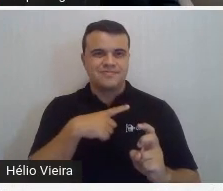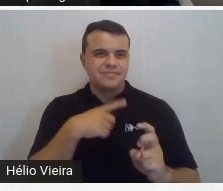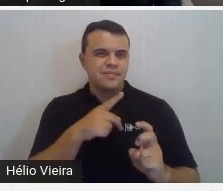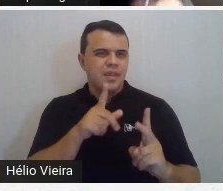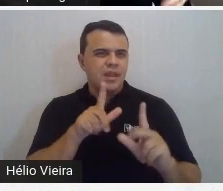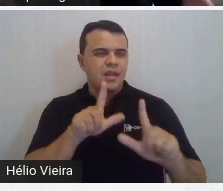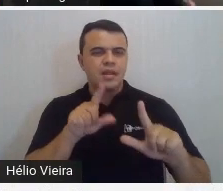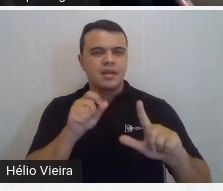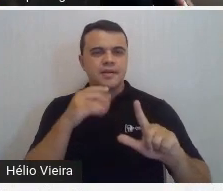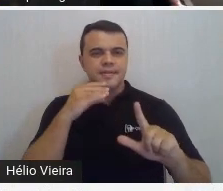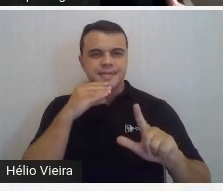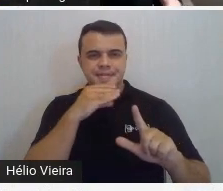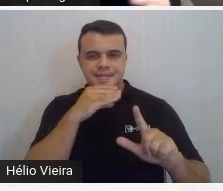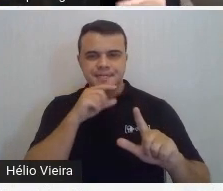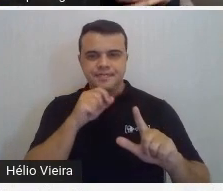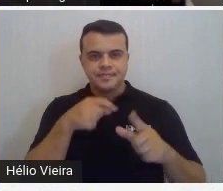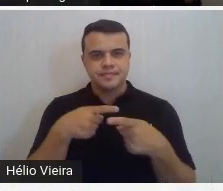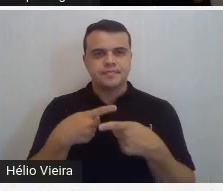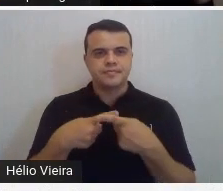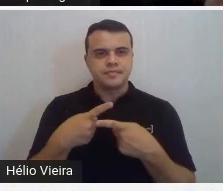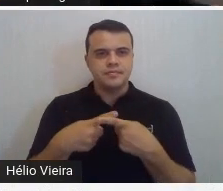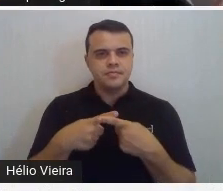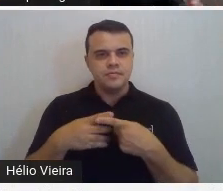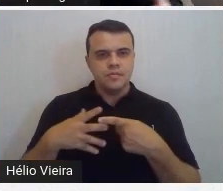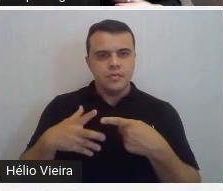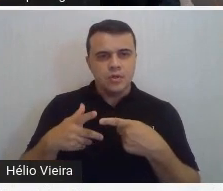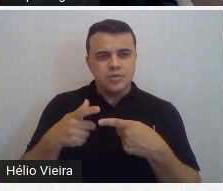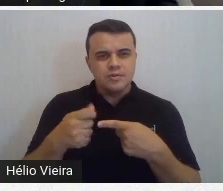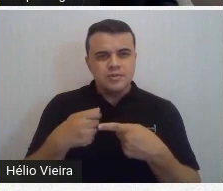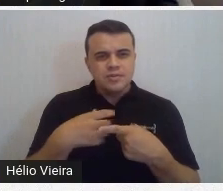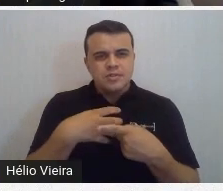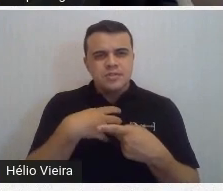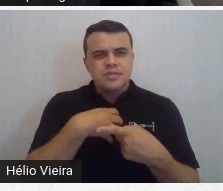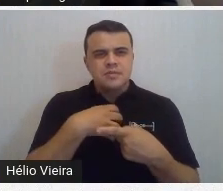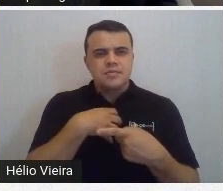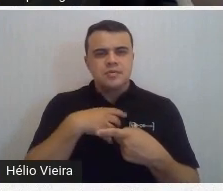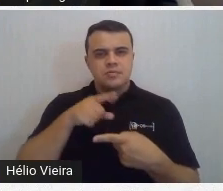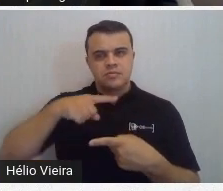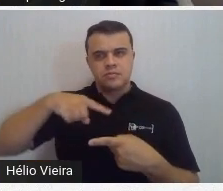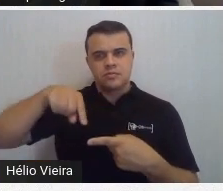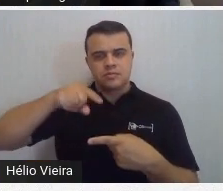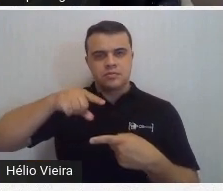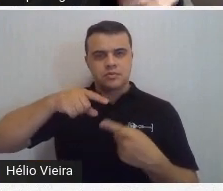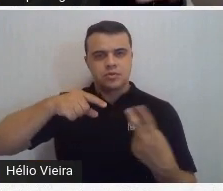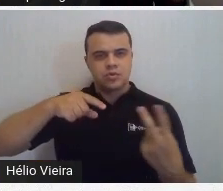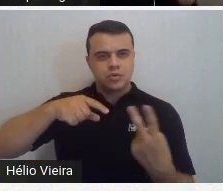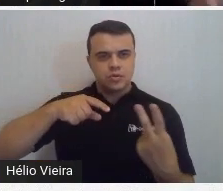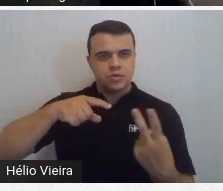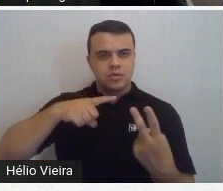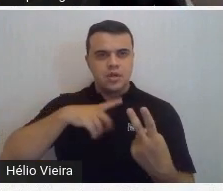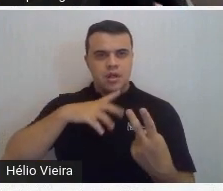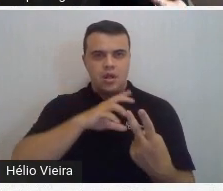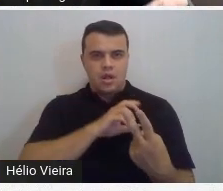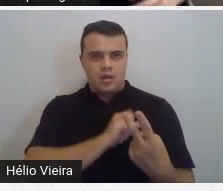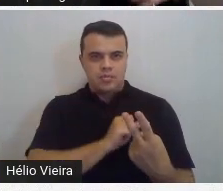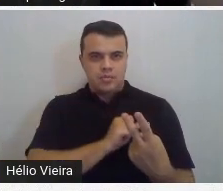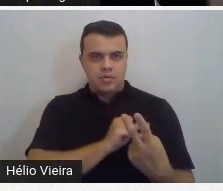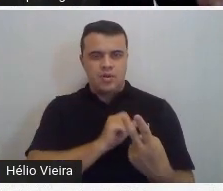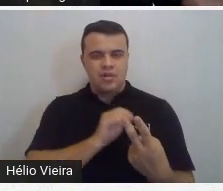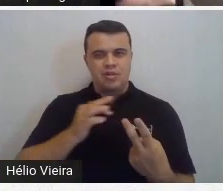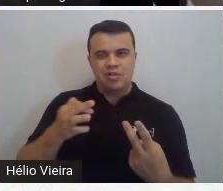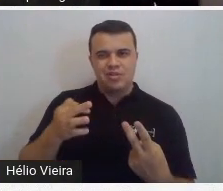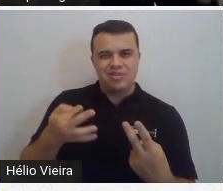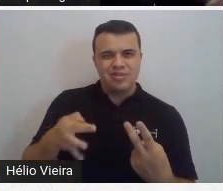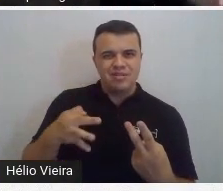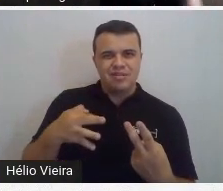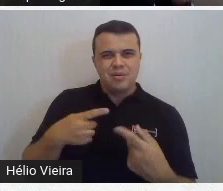tela a gente percebe muito isso, todo este sentimento que está envolto nesse casal, tanto o amor quanto uma dor talvez